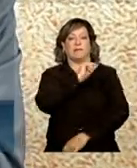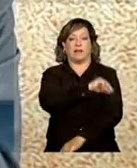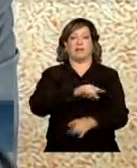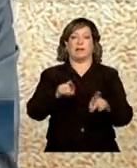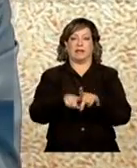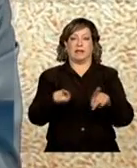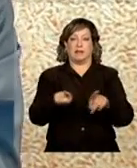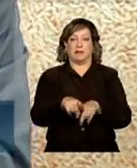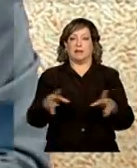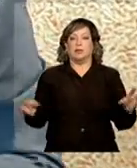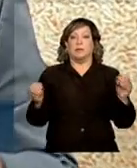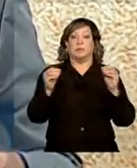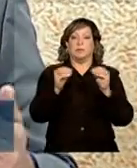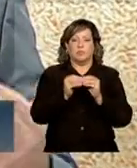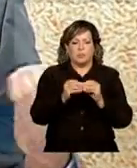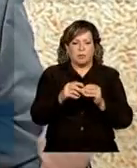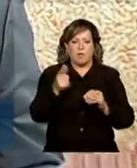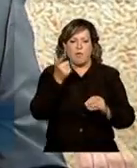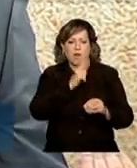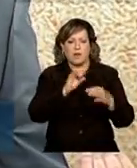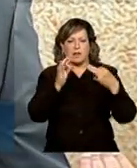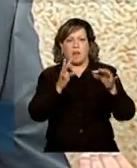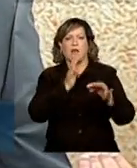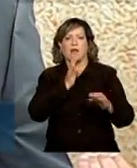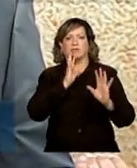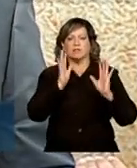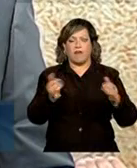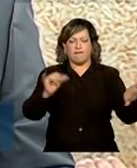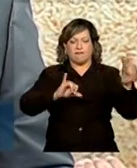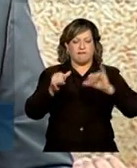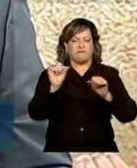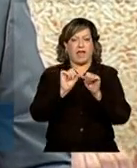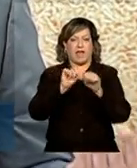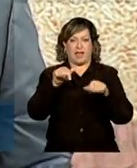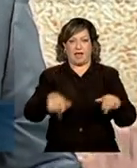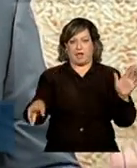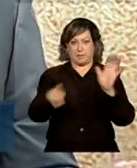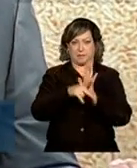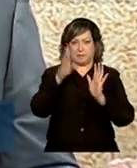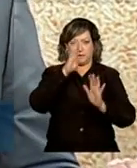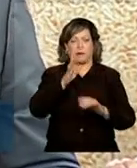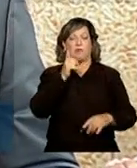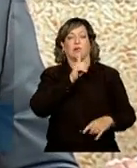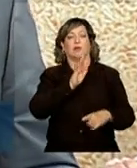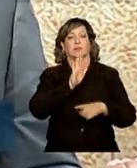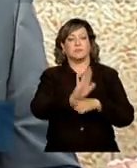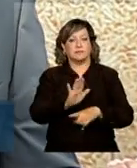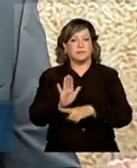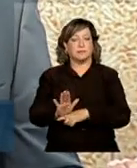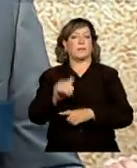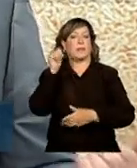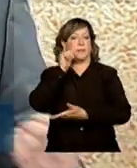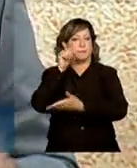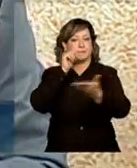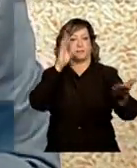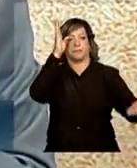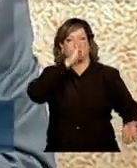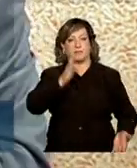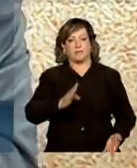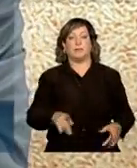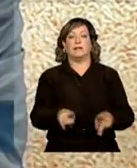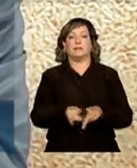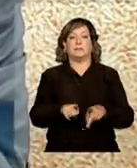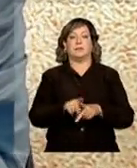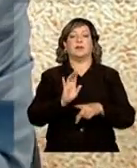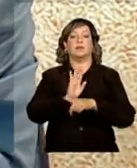incorporar se apropriar na tecnologia que além de dar sustentabilidade a um programa que vai proteger as mulheres brasileiras também